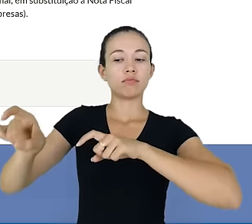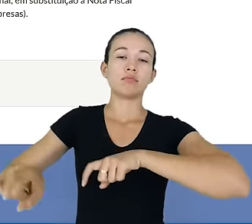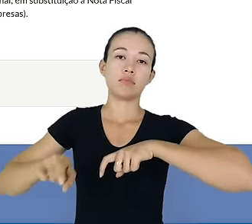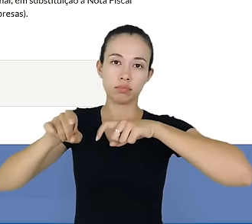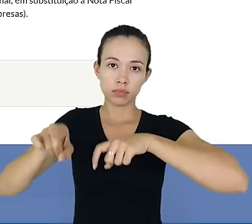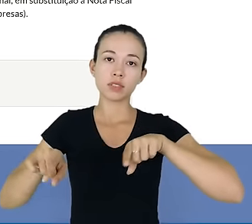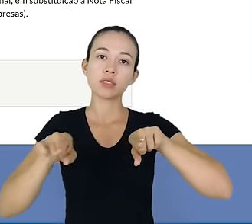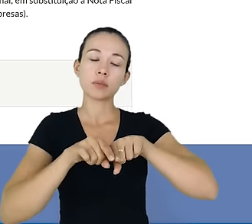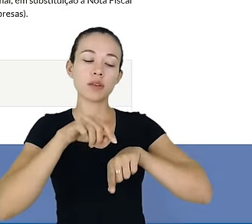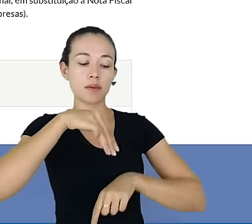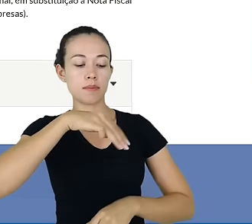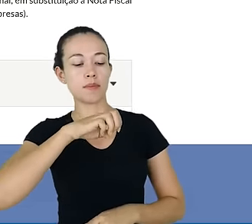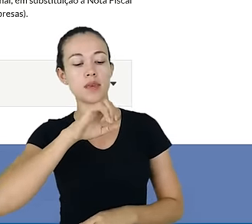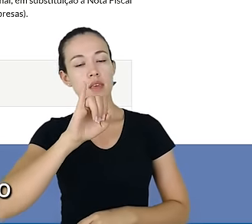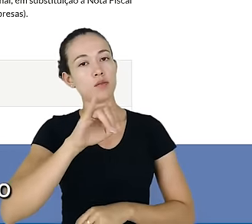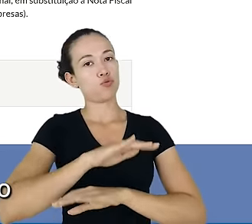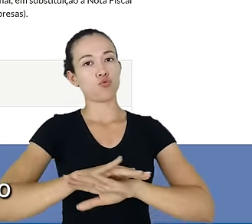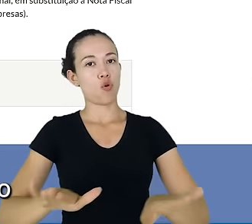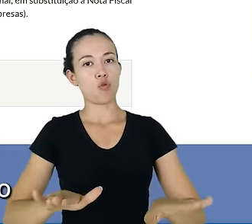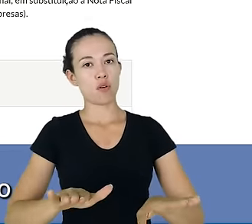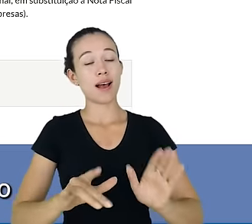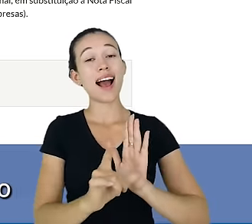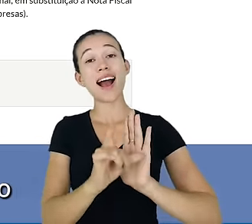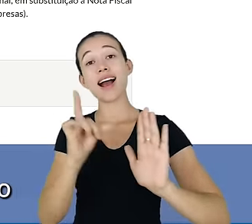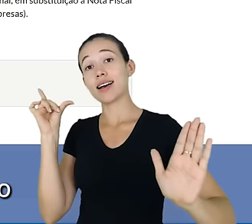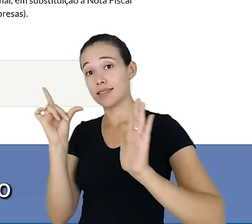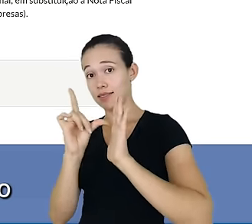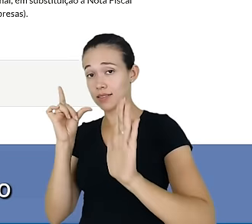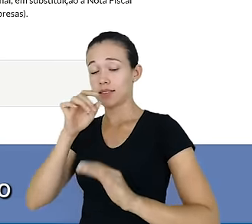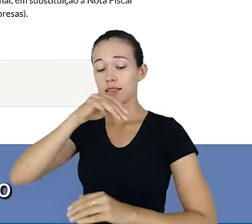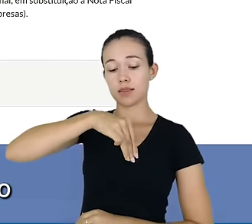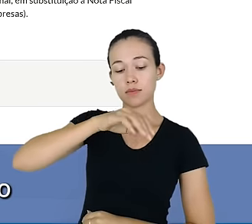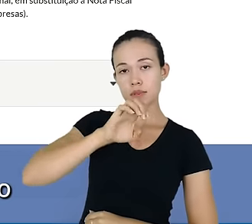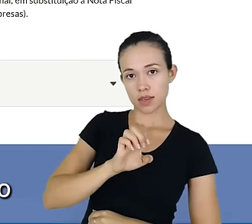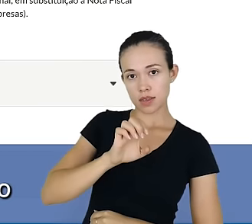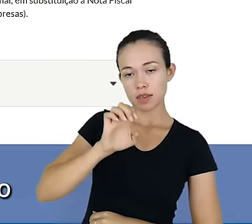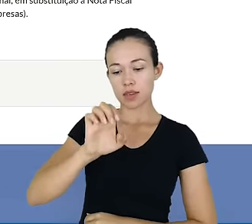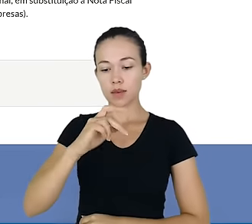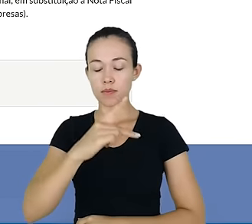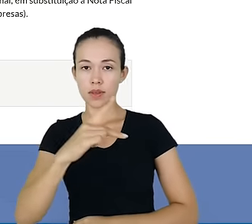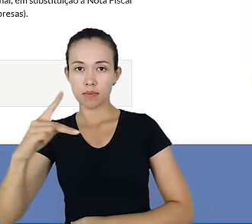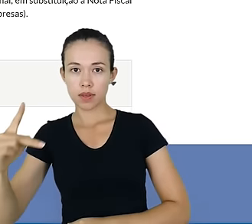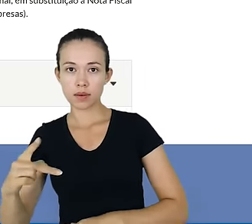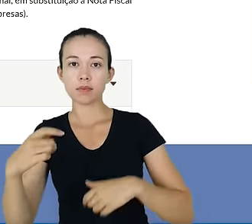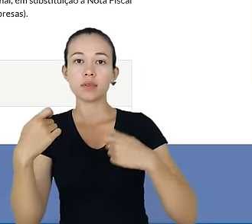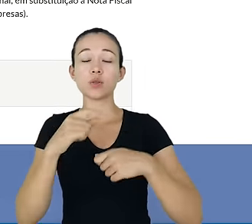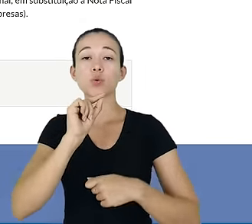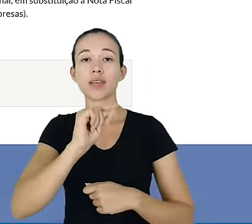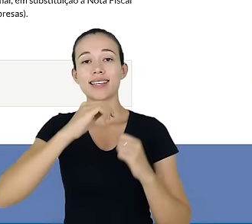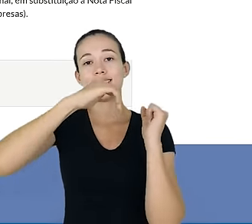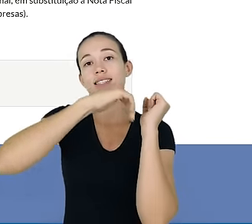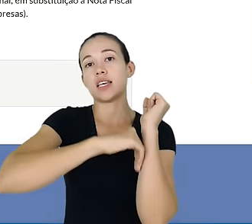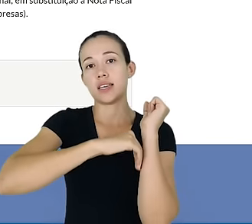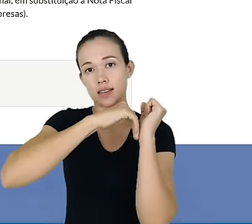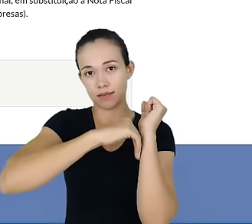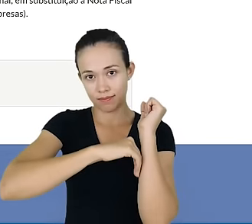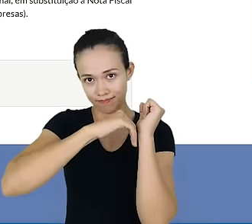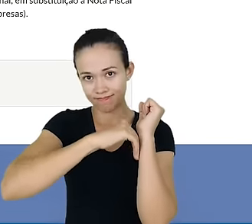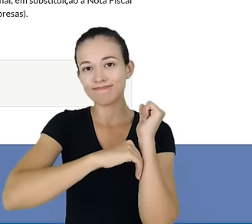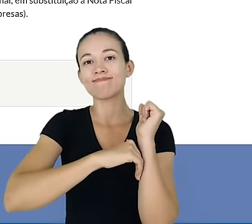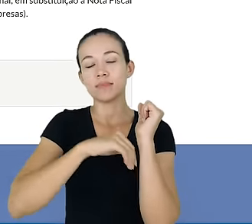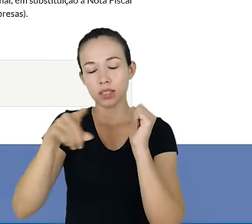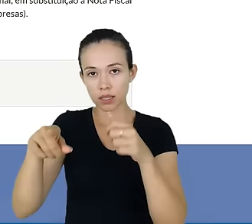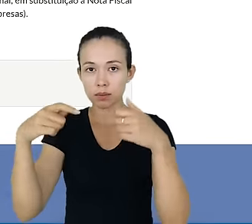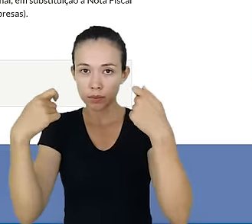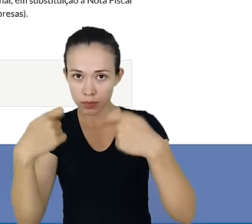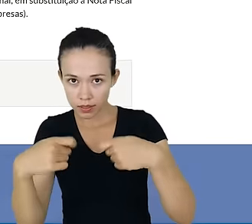me e epp antigamente eles Tinham que ter a senha do posto fiscal eletrônica Obrigatoriamente fazer o